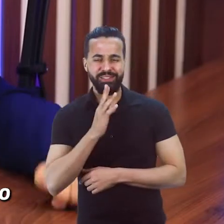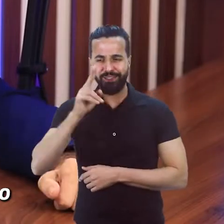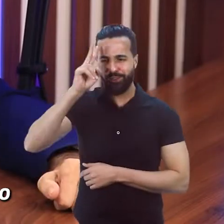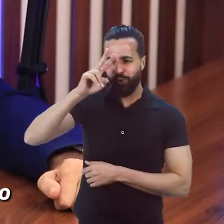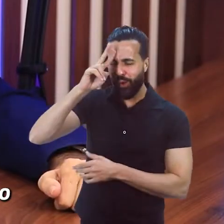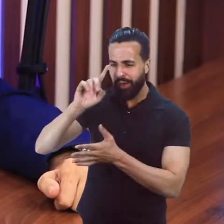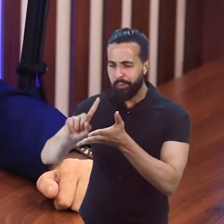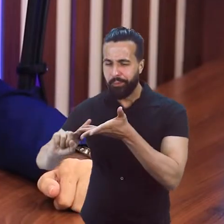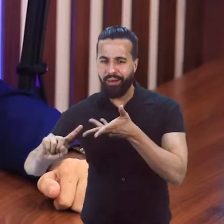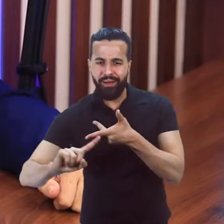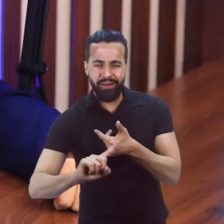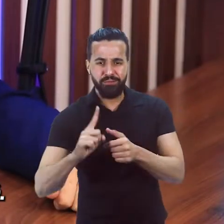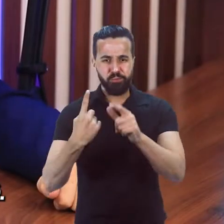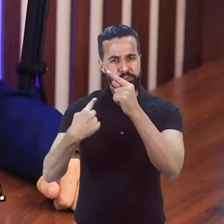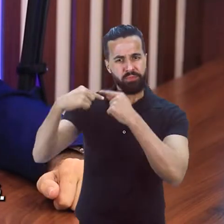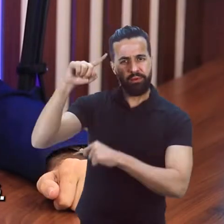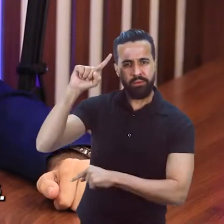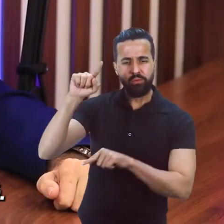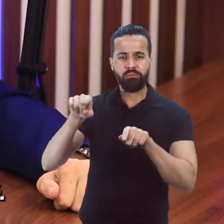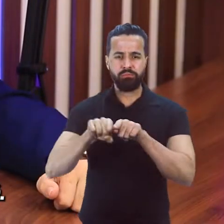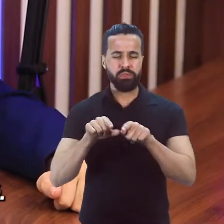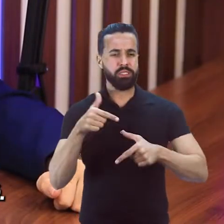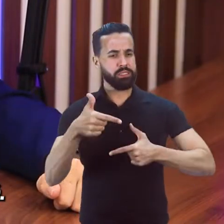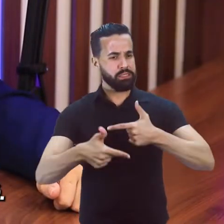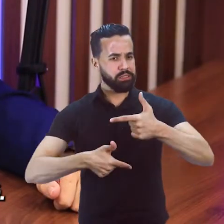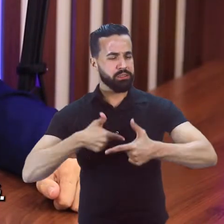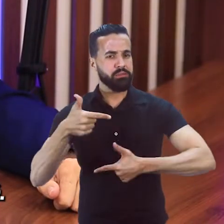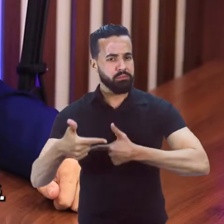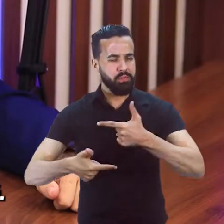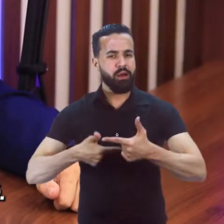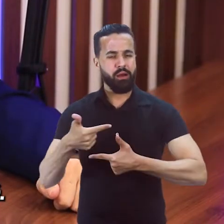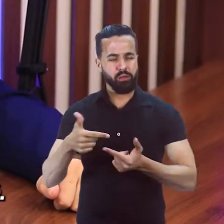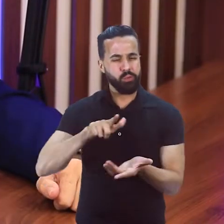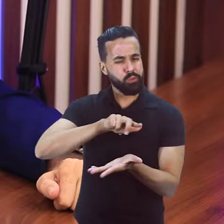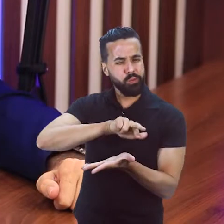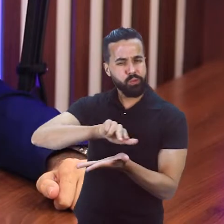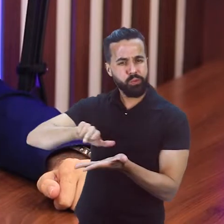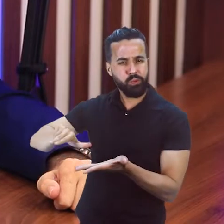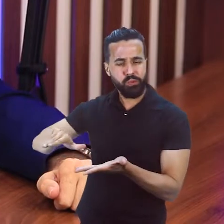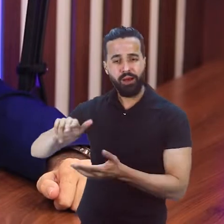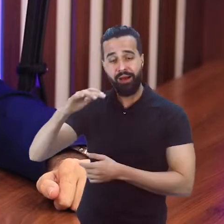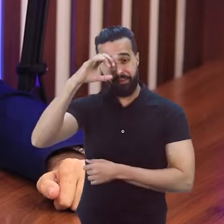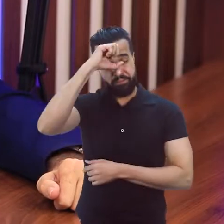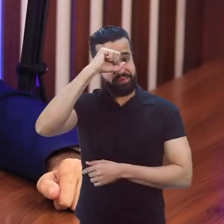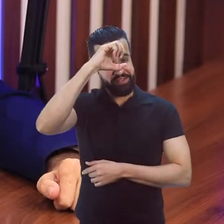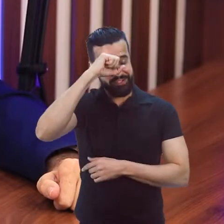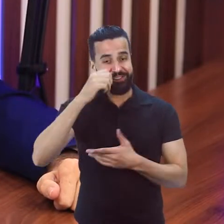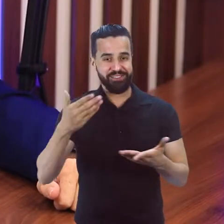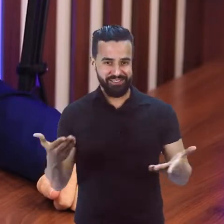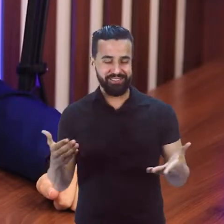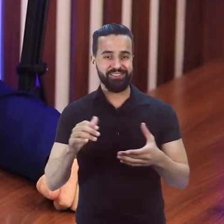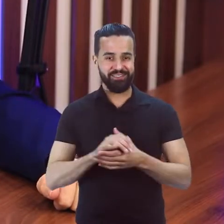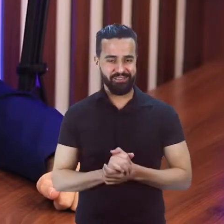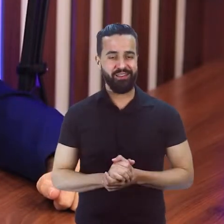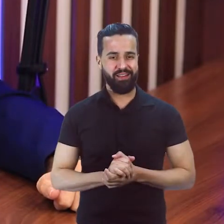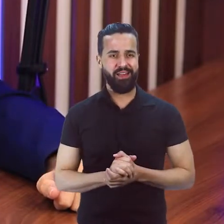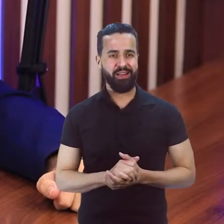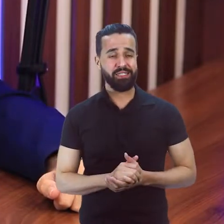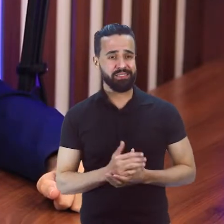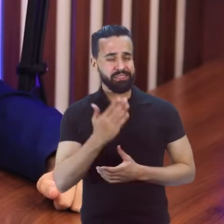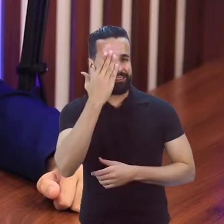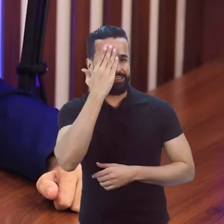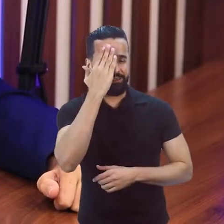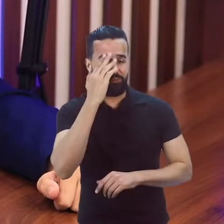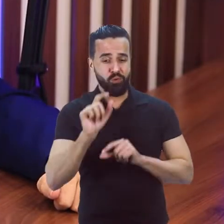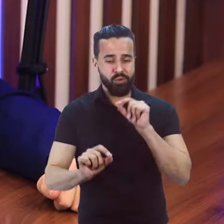de trabalho, né? E essas coisas realmente marcam você. Você vê que para se conquistar,